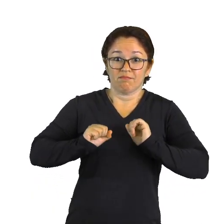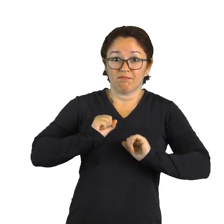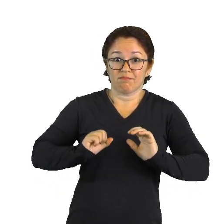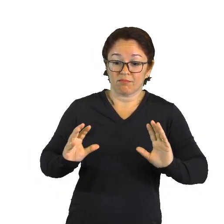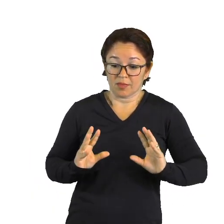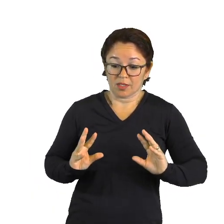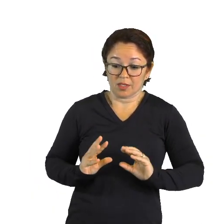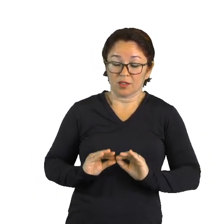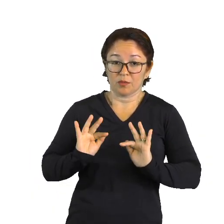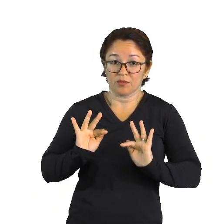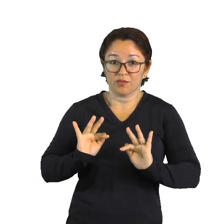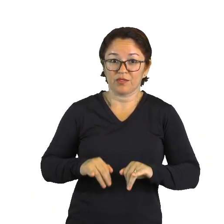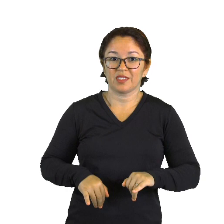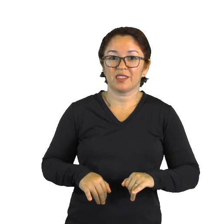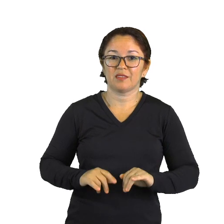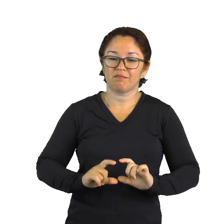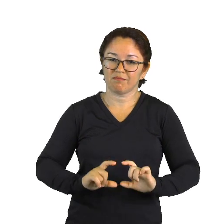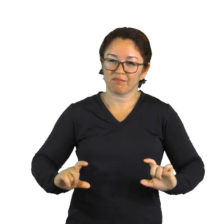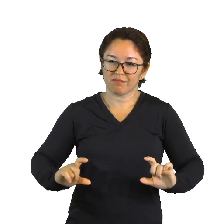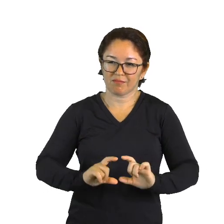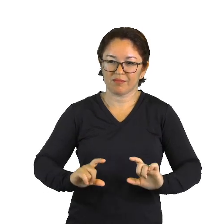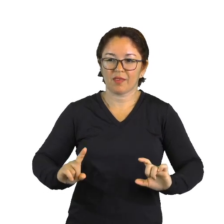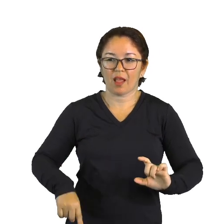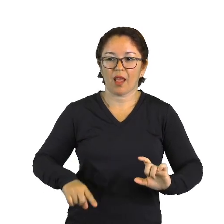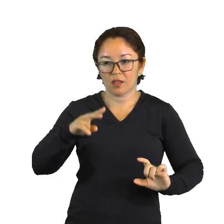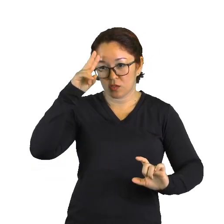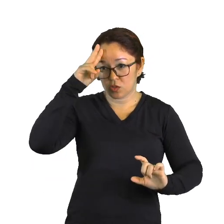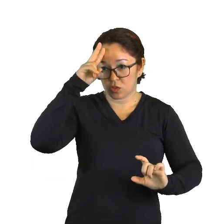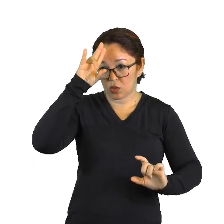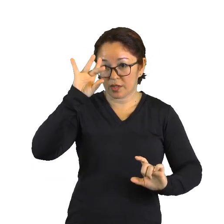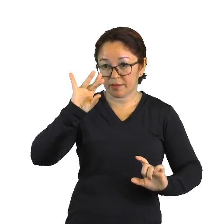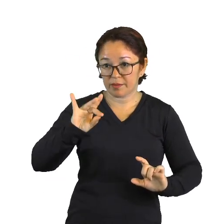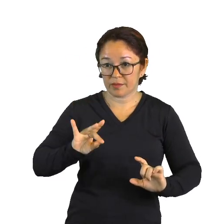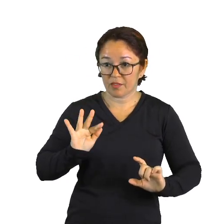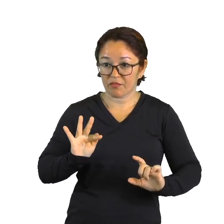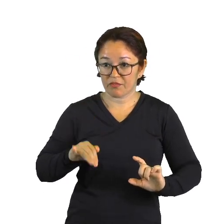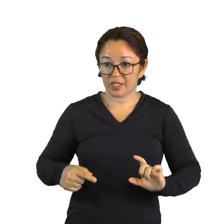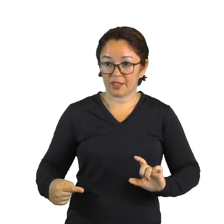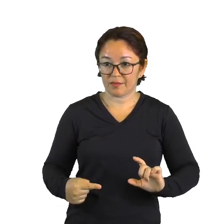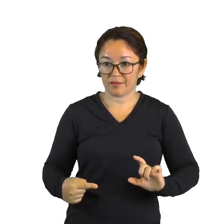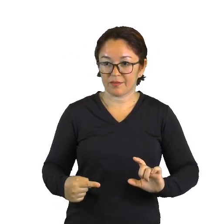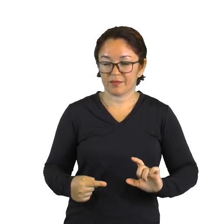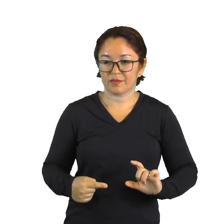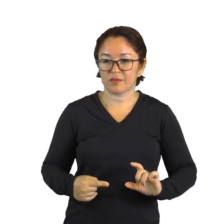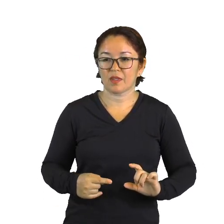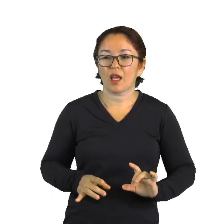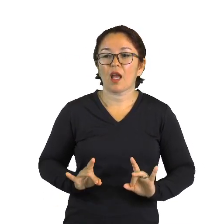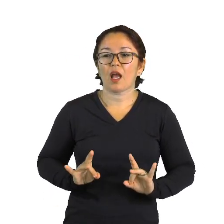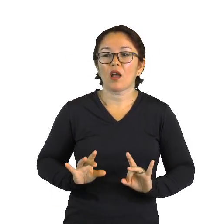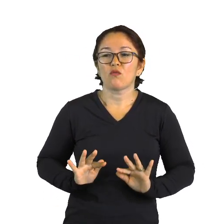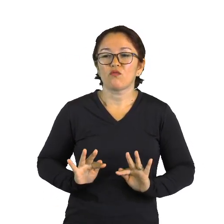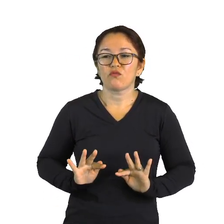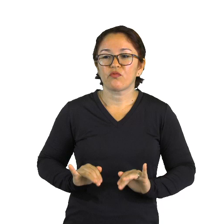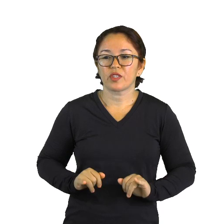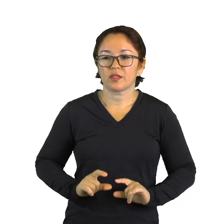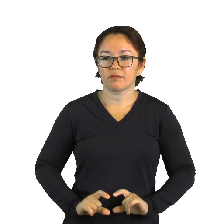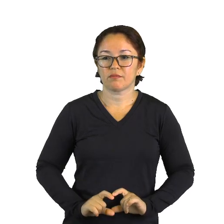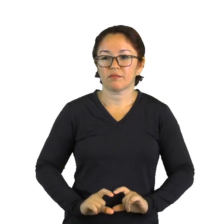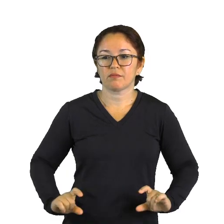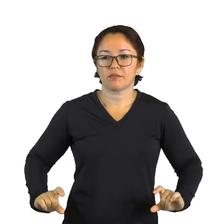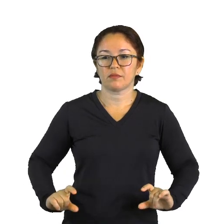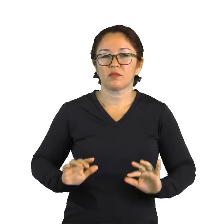uma solução ou um desfecho. Aí, por fim, vem o desfecho, que é o quê? O final